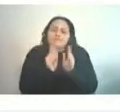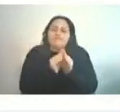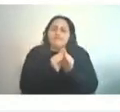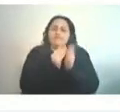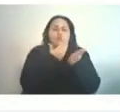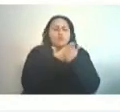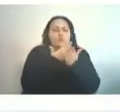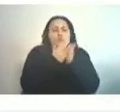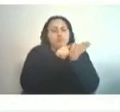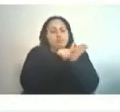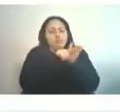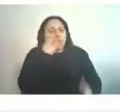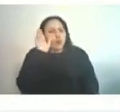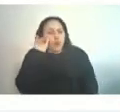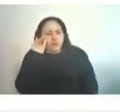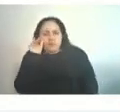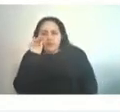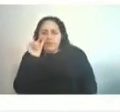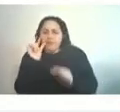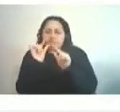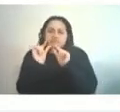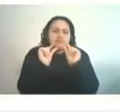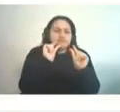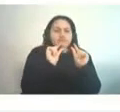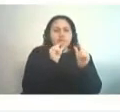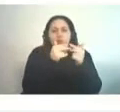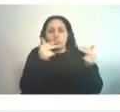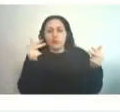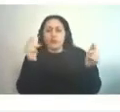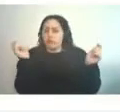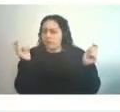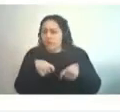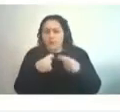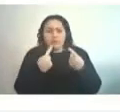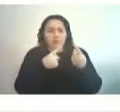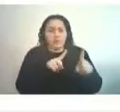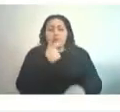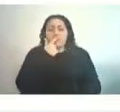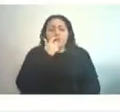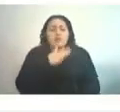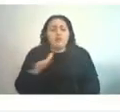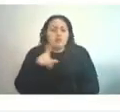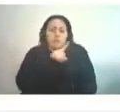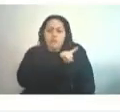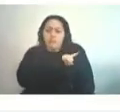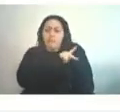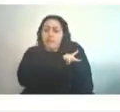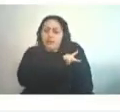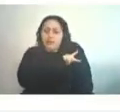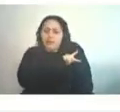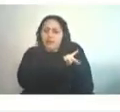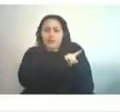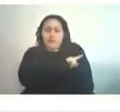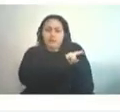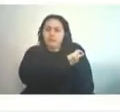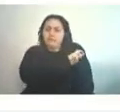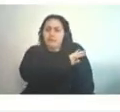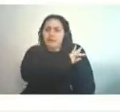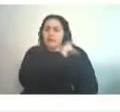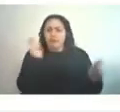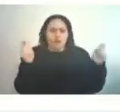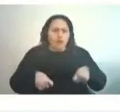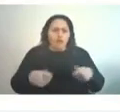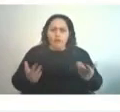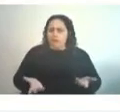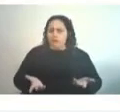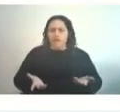realidade, pequenas observações que nós podemos fazer com a criança desde a pré-escola, né? Aliás, a criança